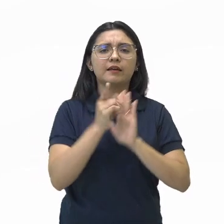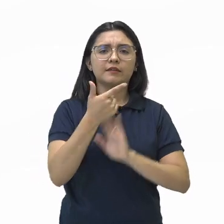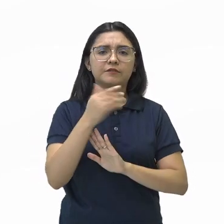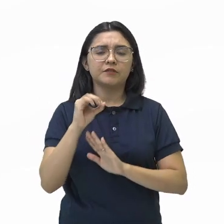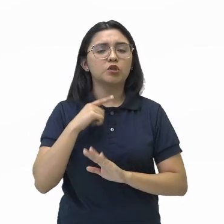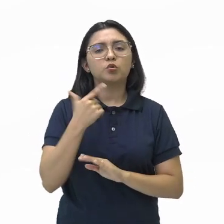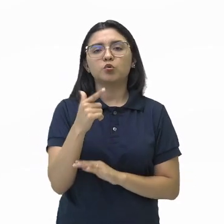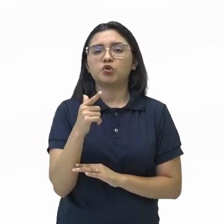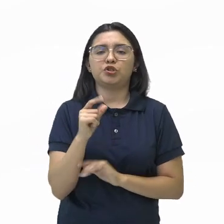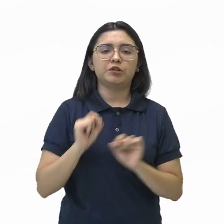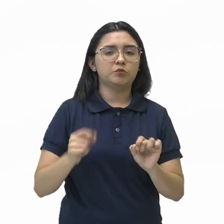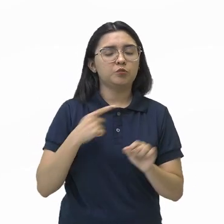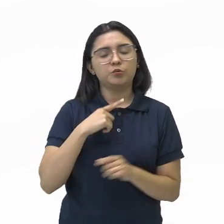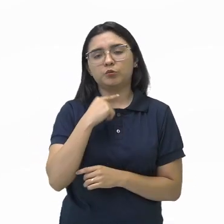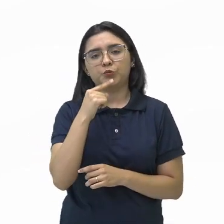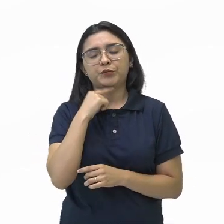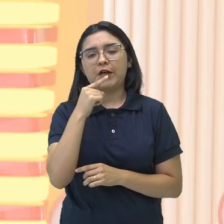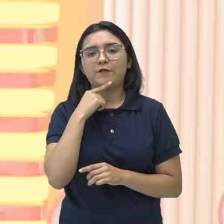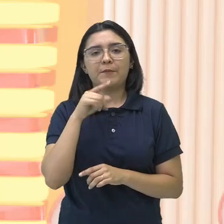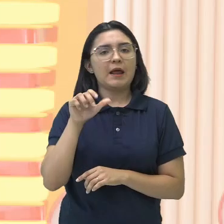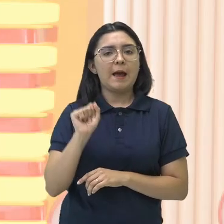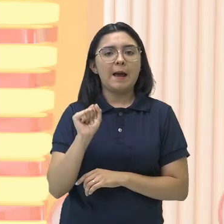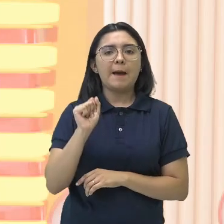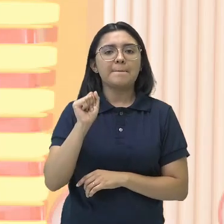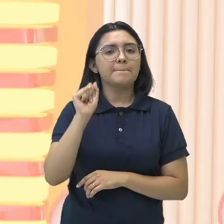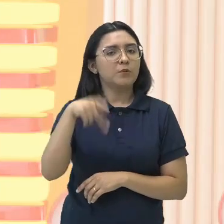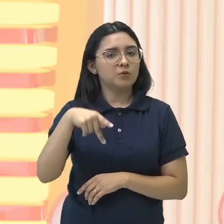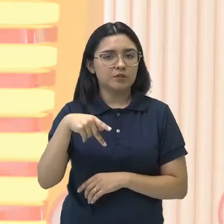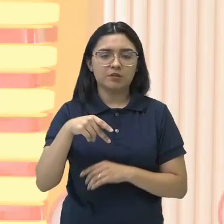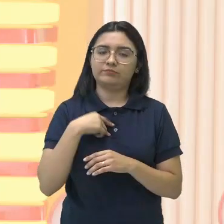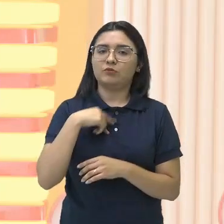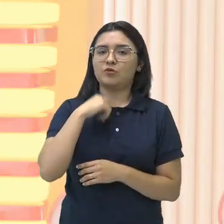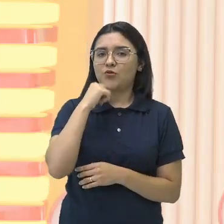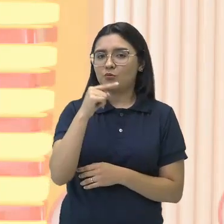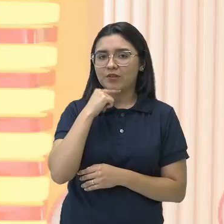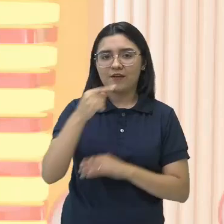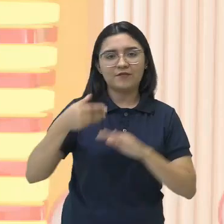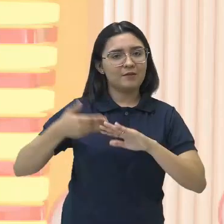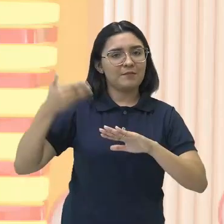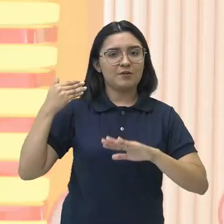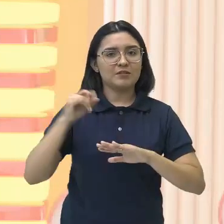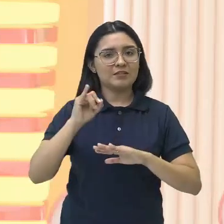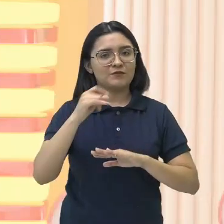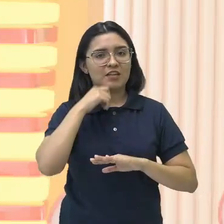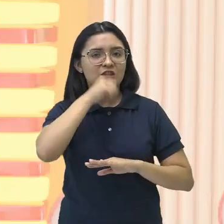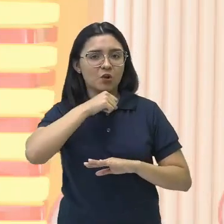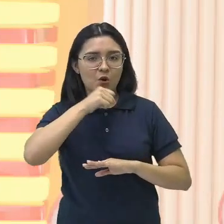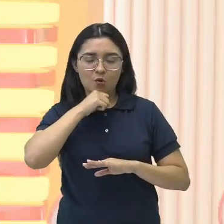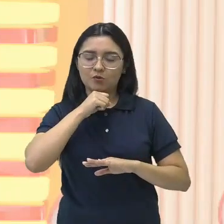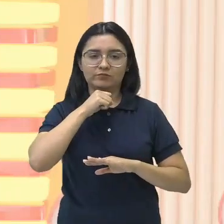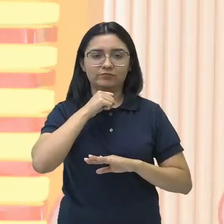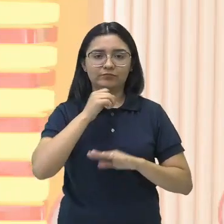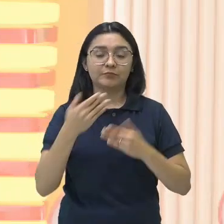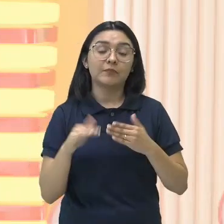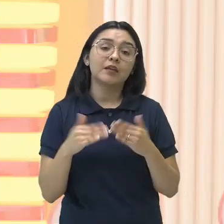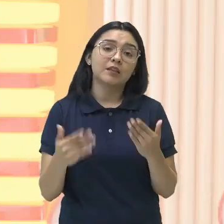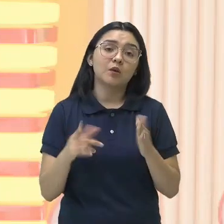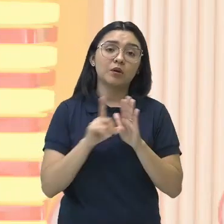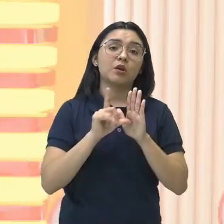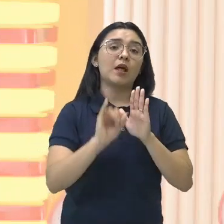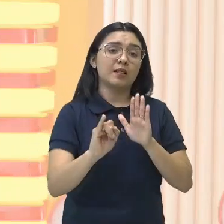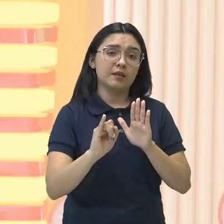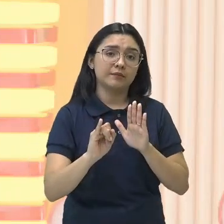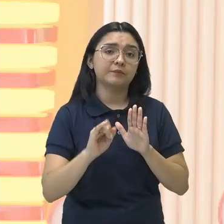tinha possibilidade de se aposentar quando você fosse idoso naquele período. Né? E a Lei Eloy Chaves foi criada também baseada nisso para